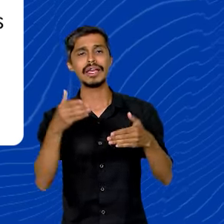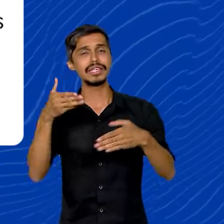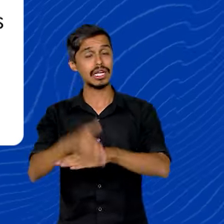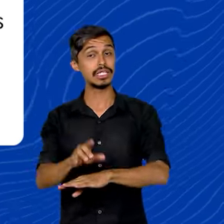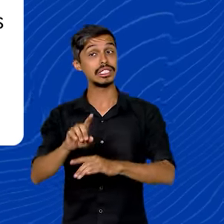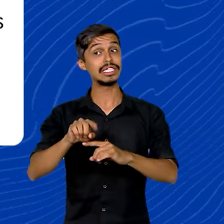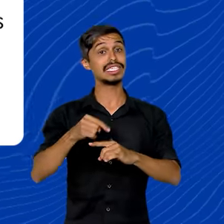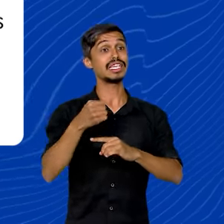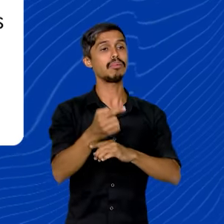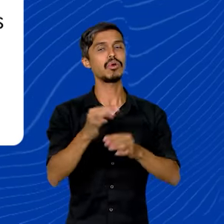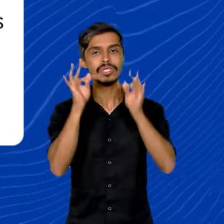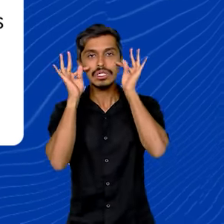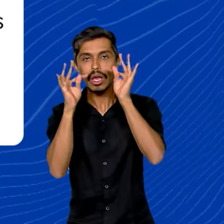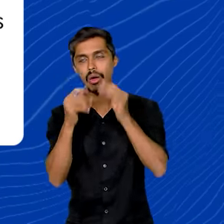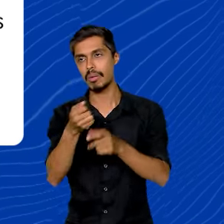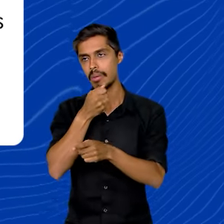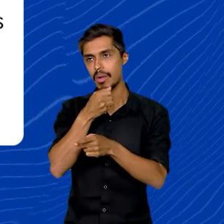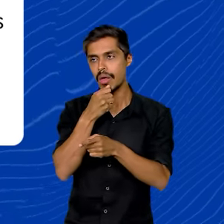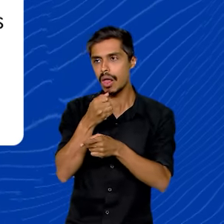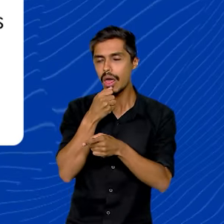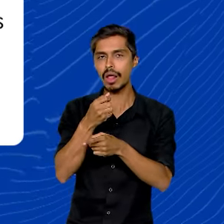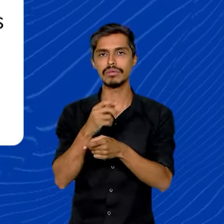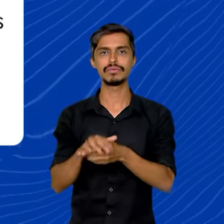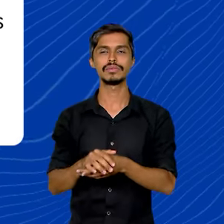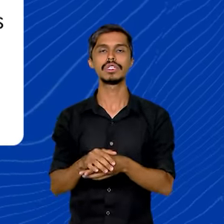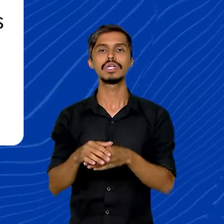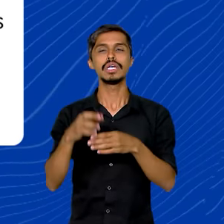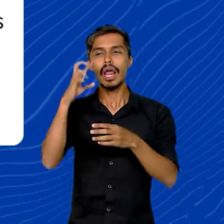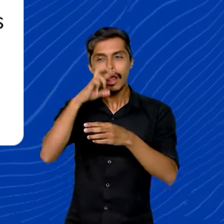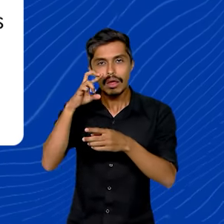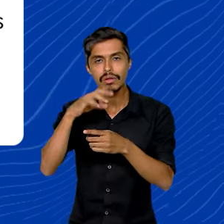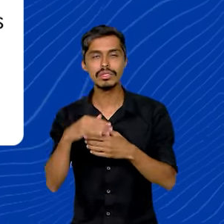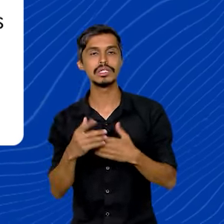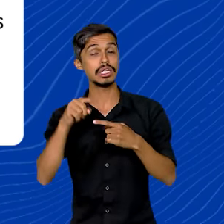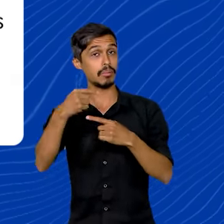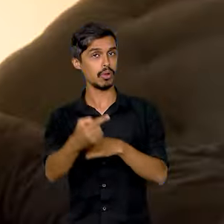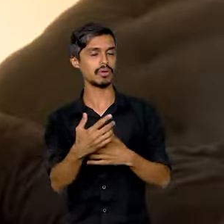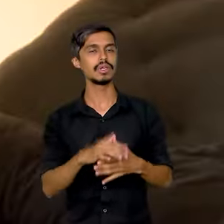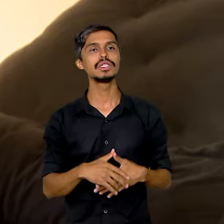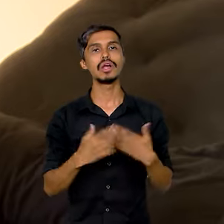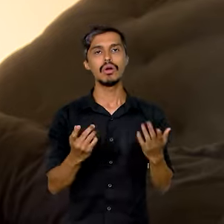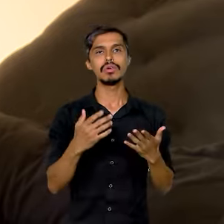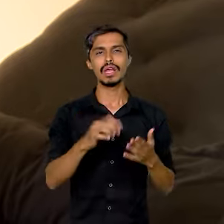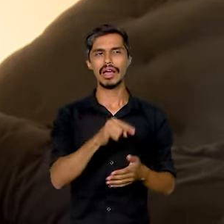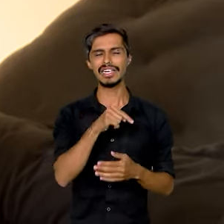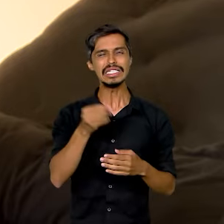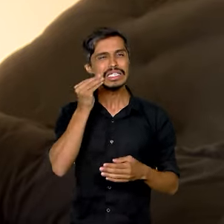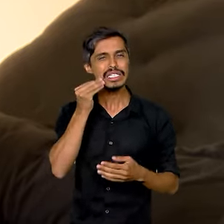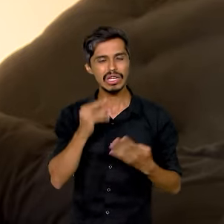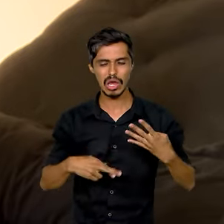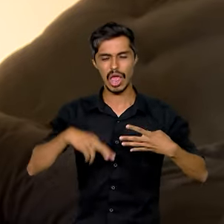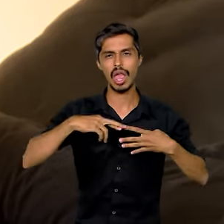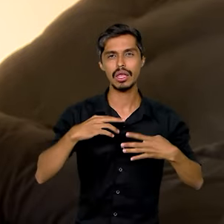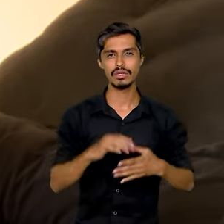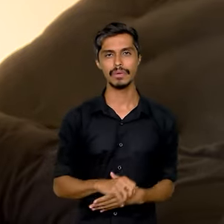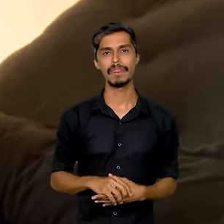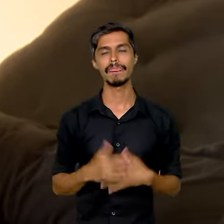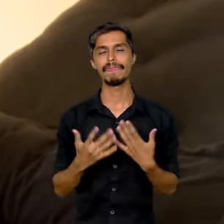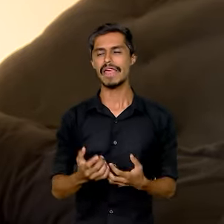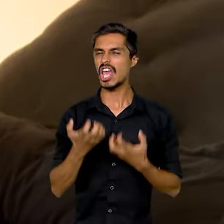dos interrogatórios. O Ministério Público vai recorrer do resultado do julgamento. Vou lutar por justiça,